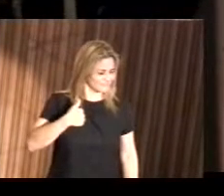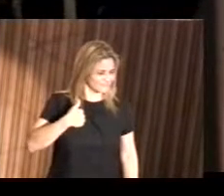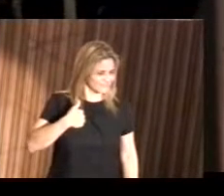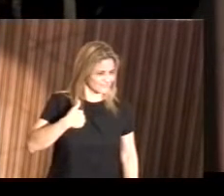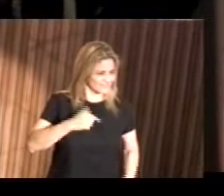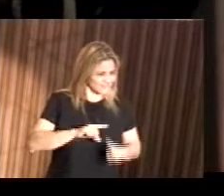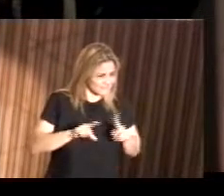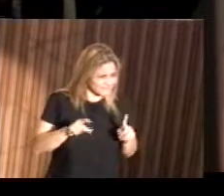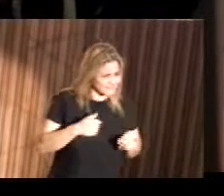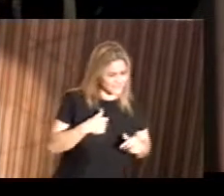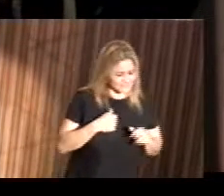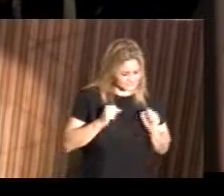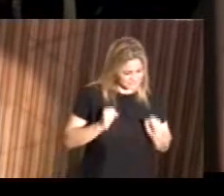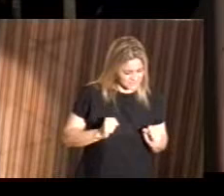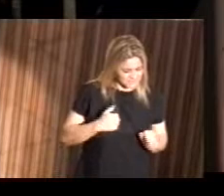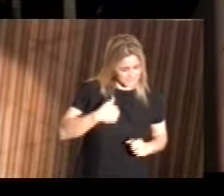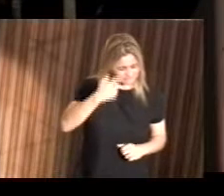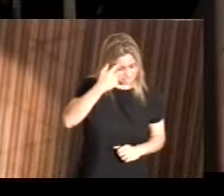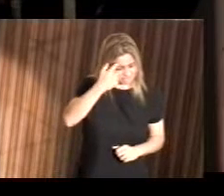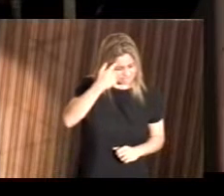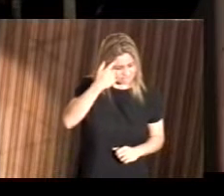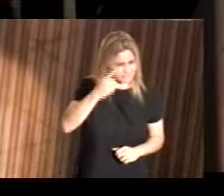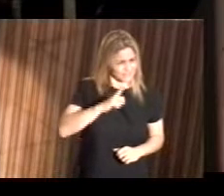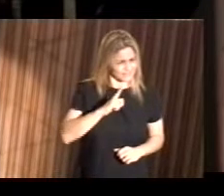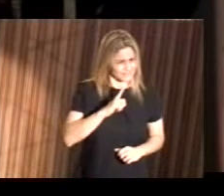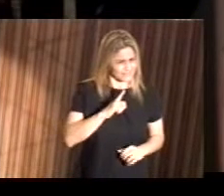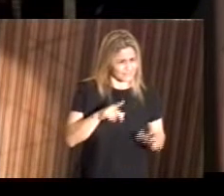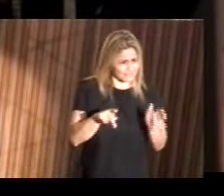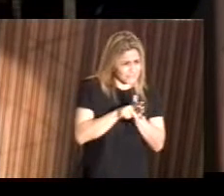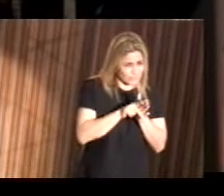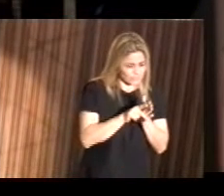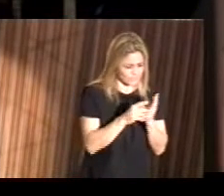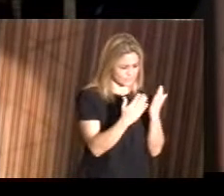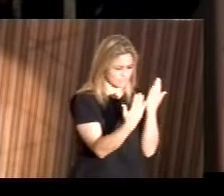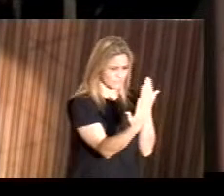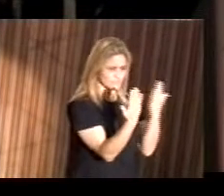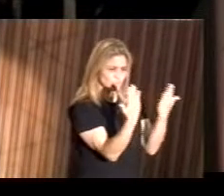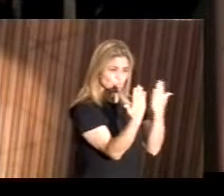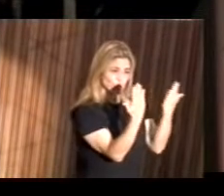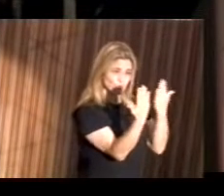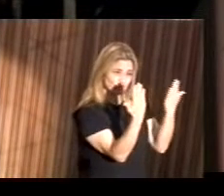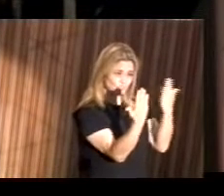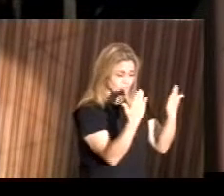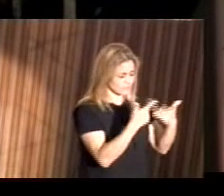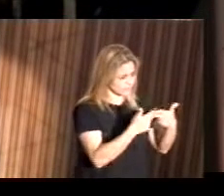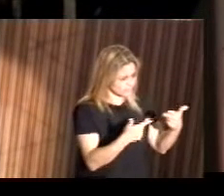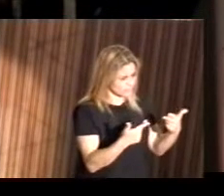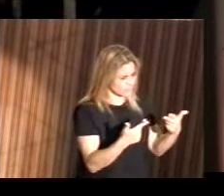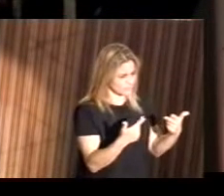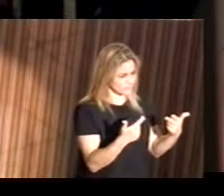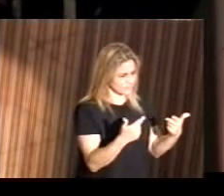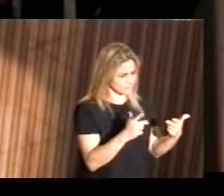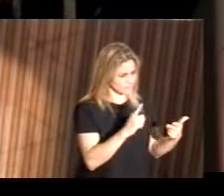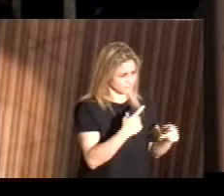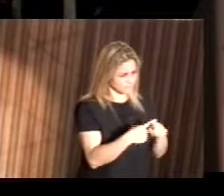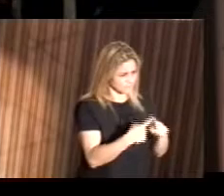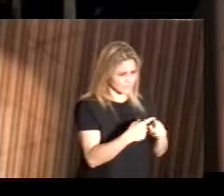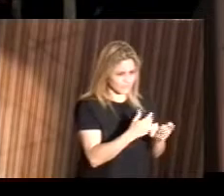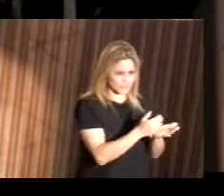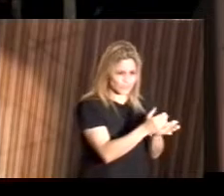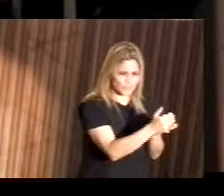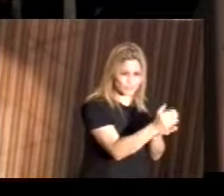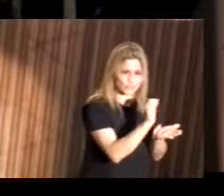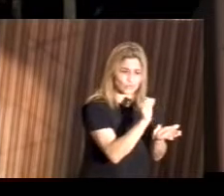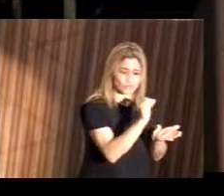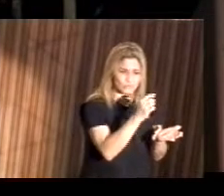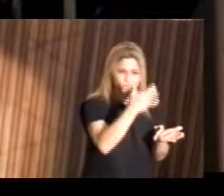E aí eu podia olhar para as várias escolas dentro da própria psicologia, porque todas elas nasceram à luz